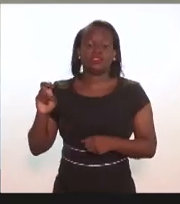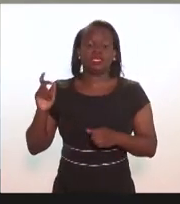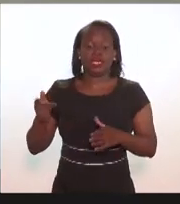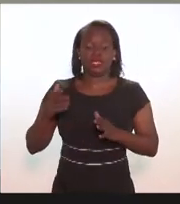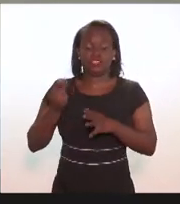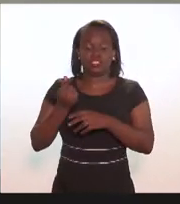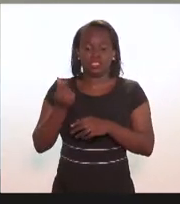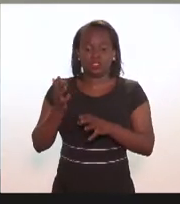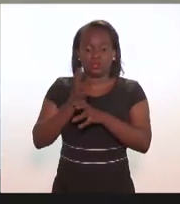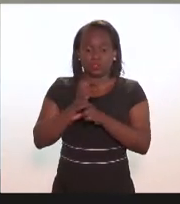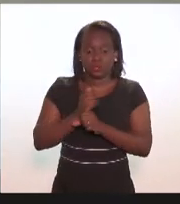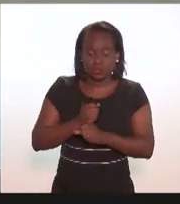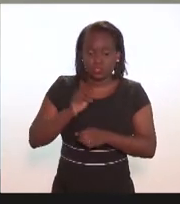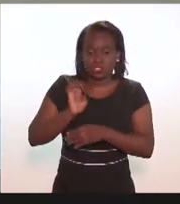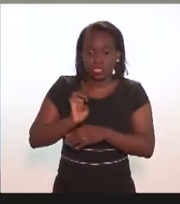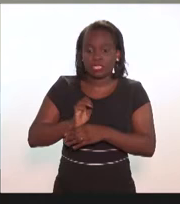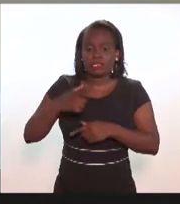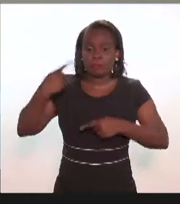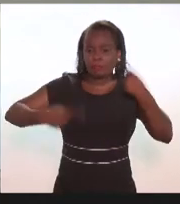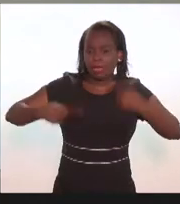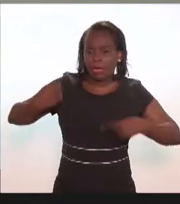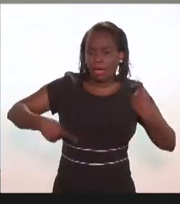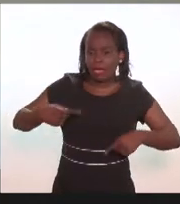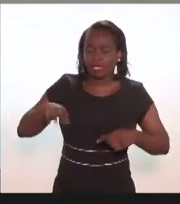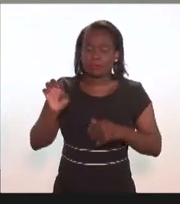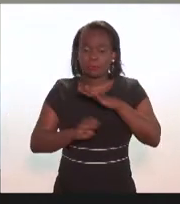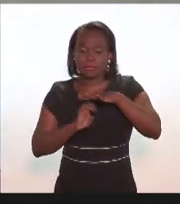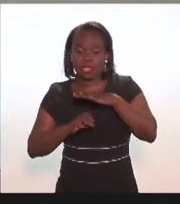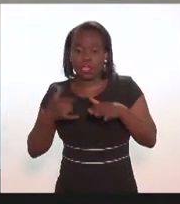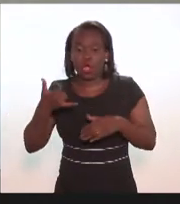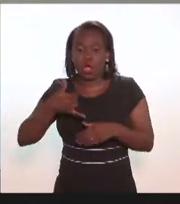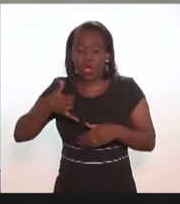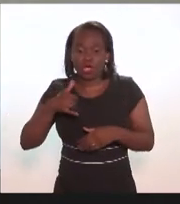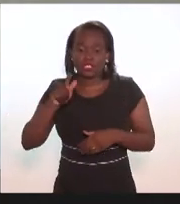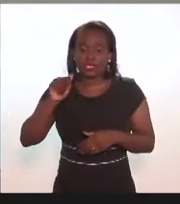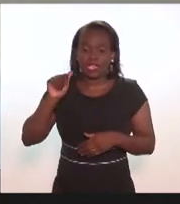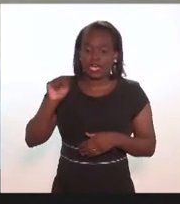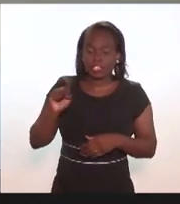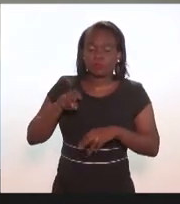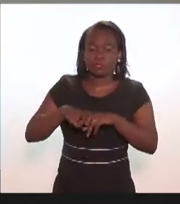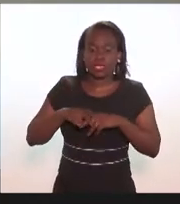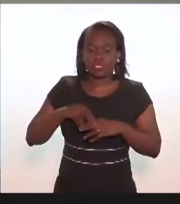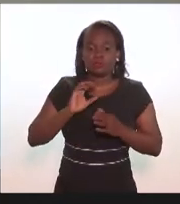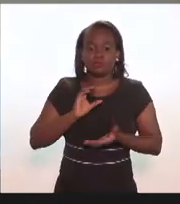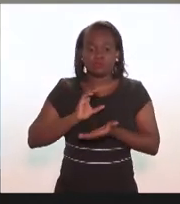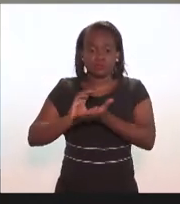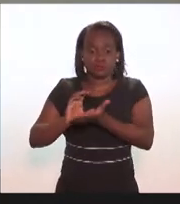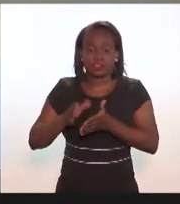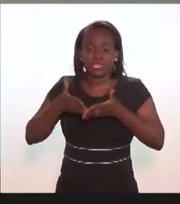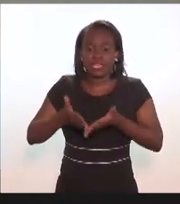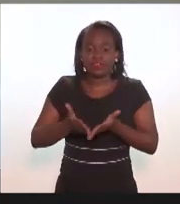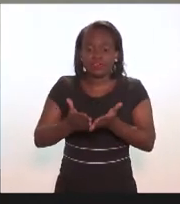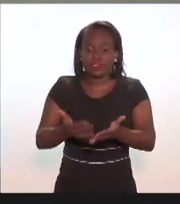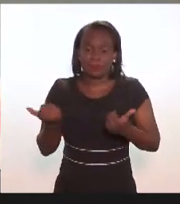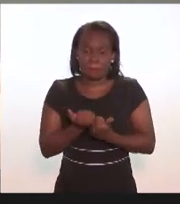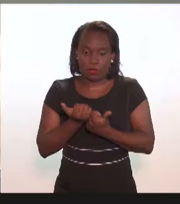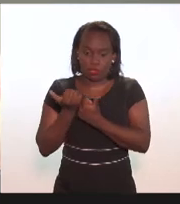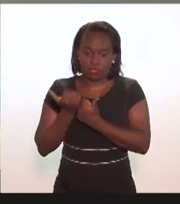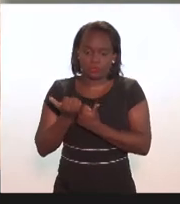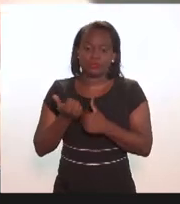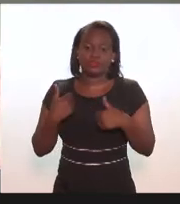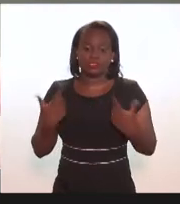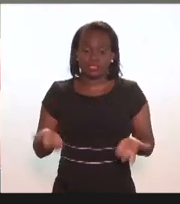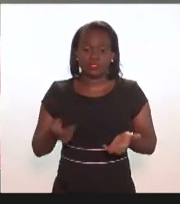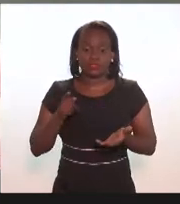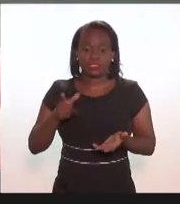vem brigando com as empresas de óleo e gás por conta do abastecimento dos chamados navios de apoio. Na prática,